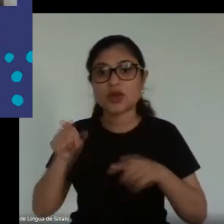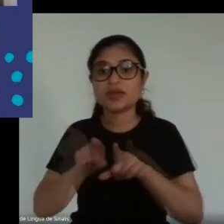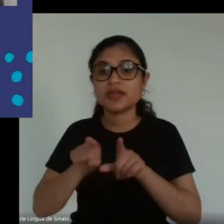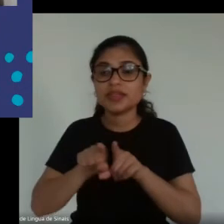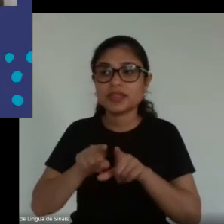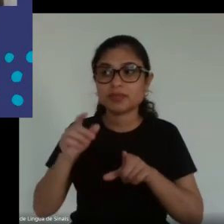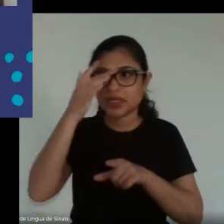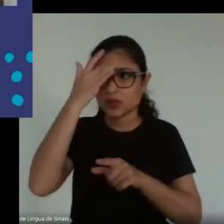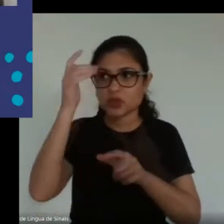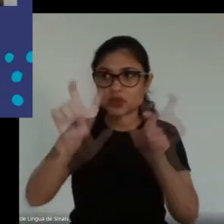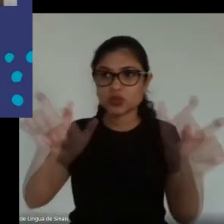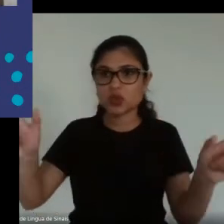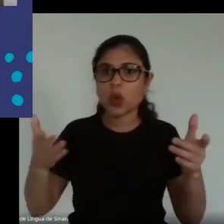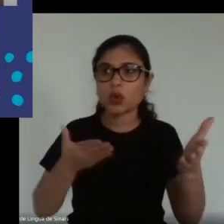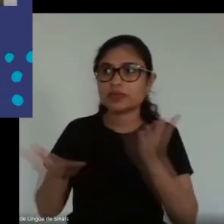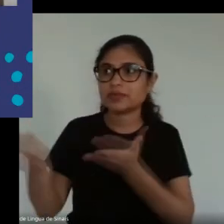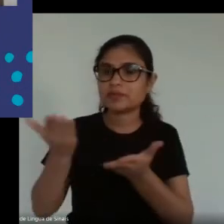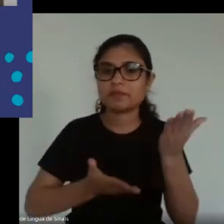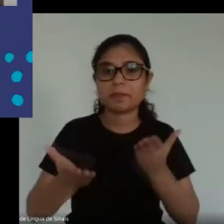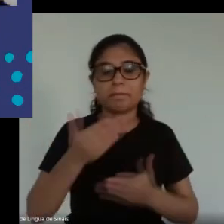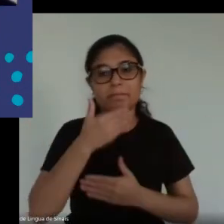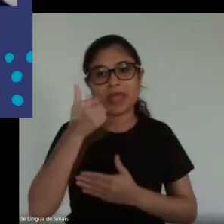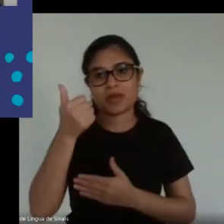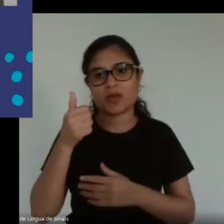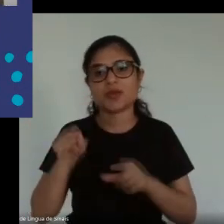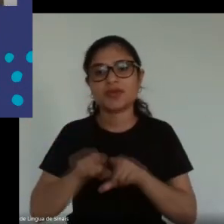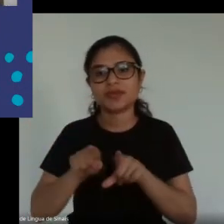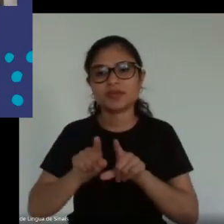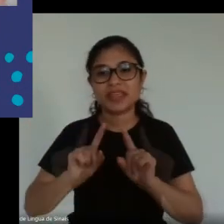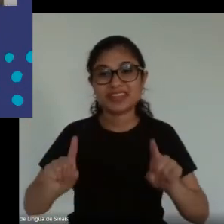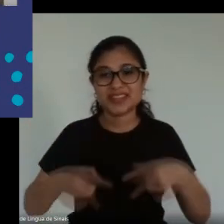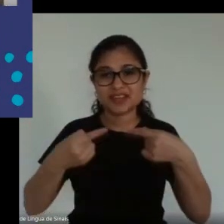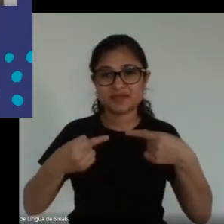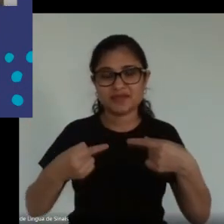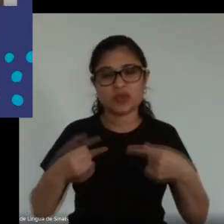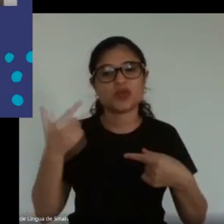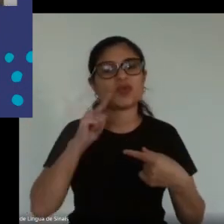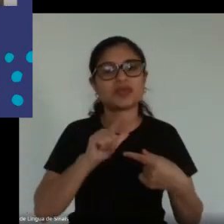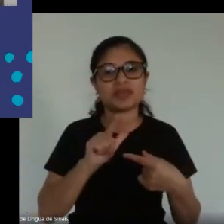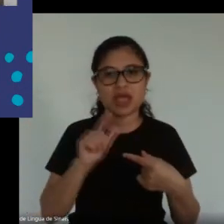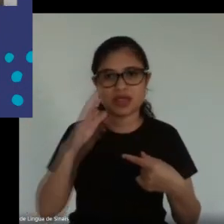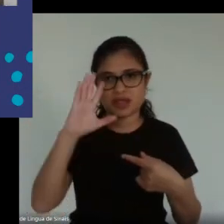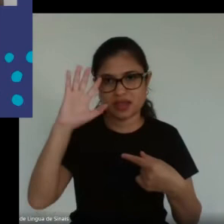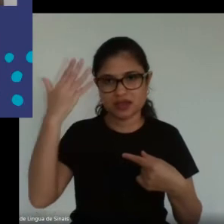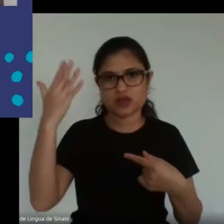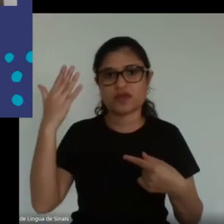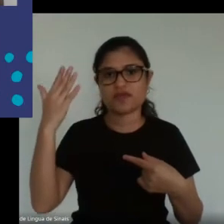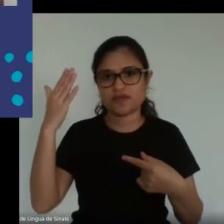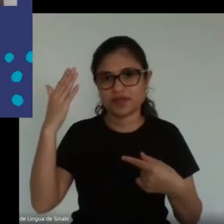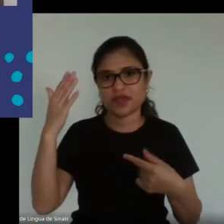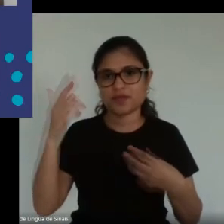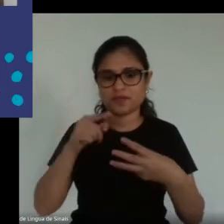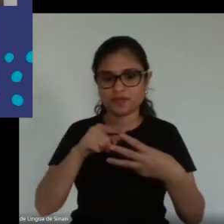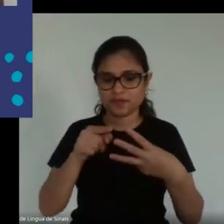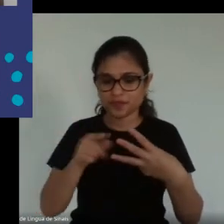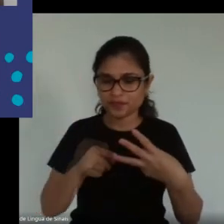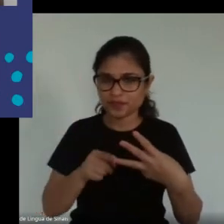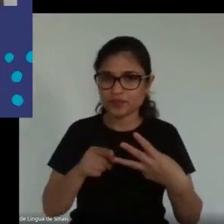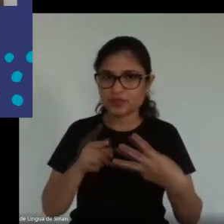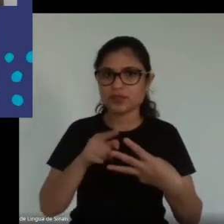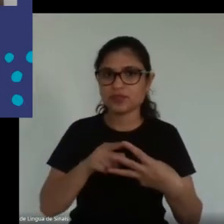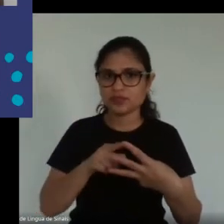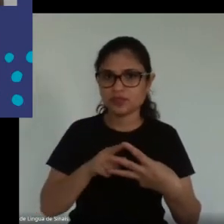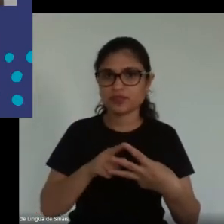possam enfrentar os desafios que estão colocados. Lembrando que essas três questões é o foco na